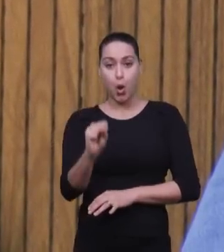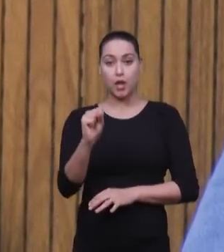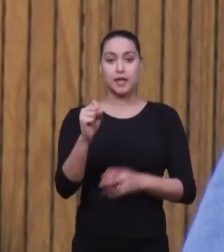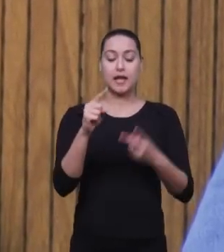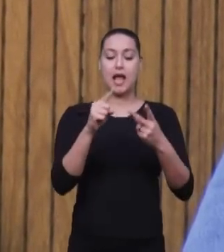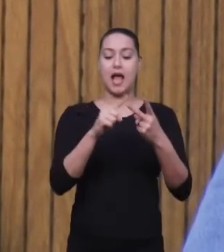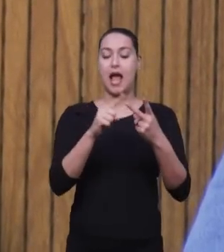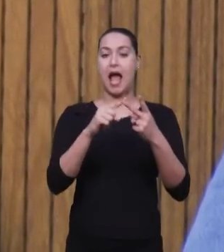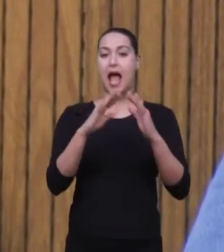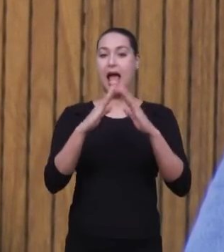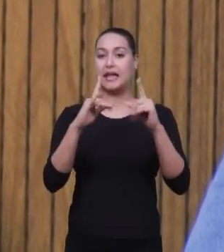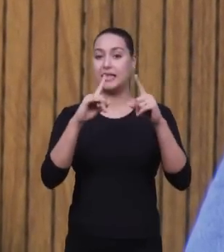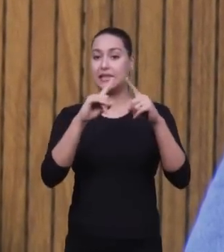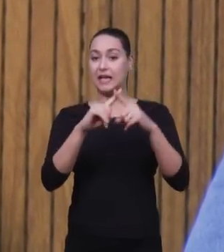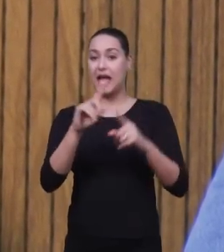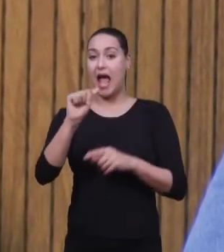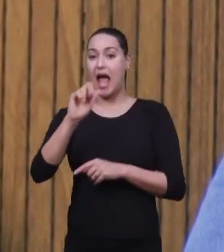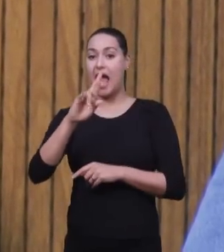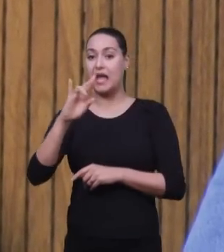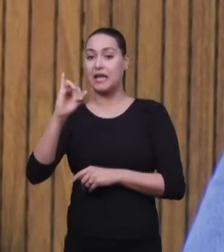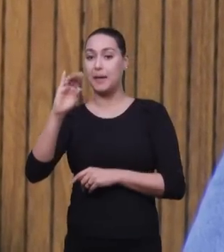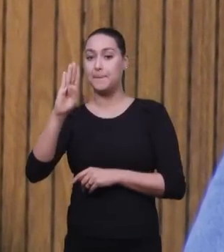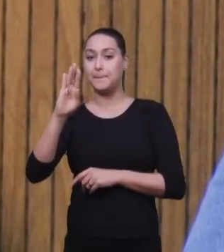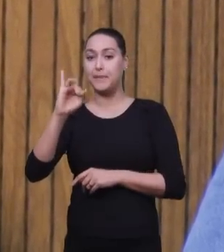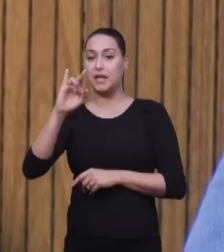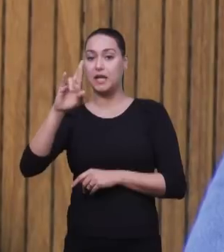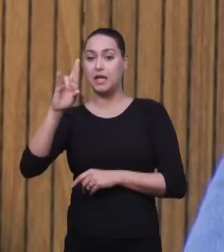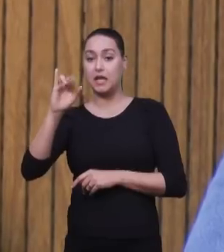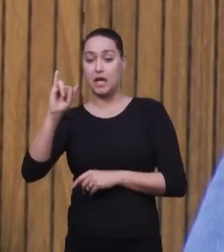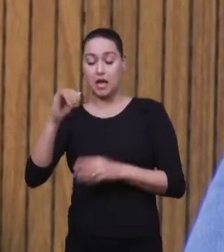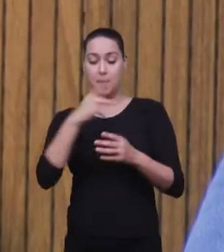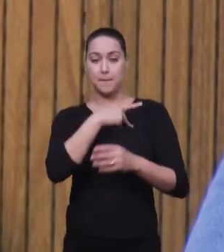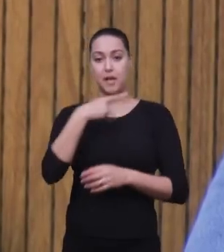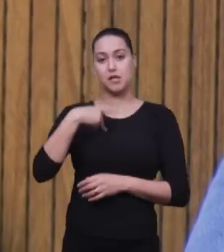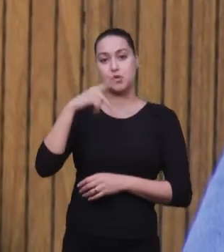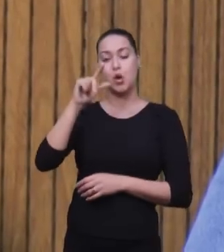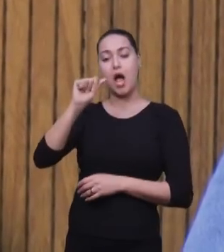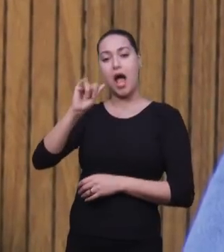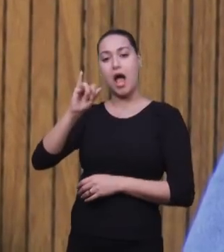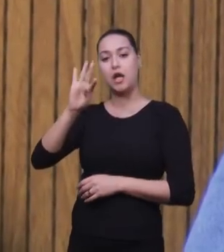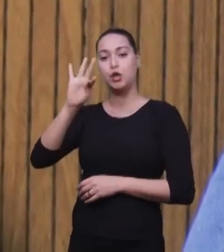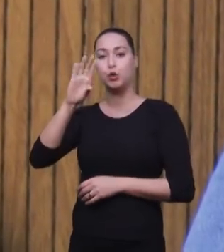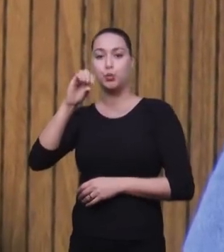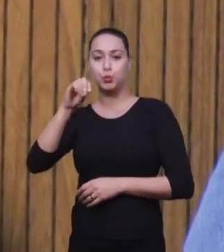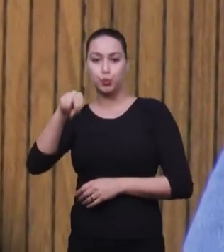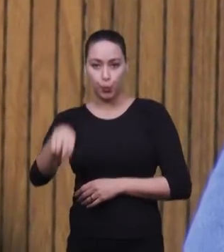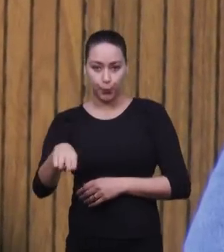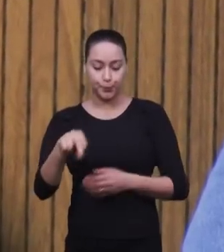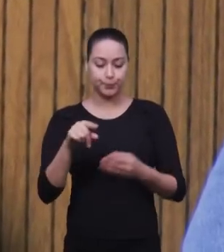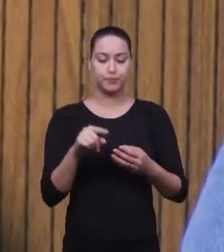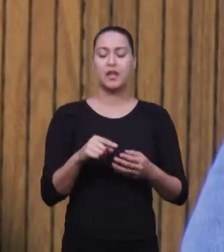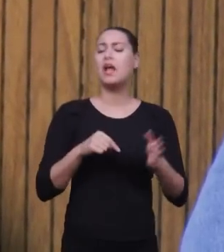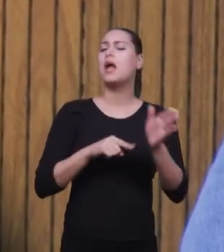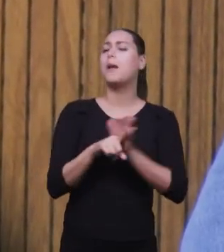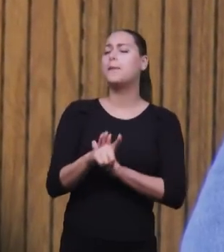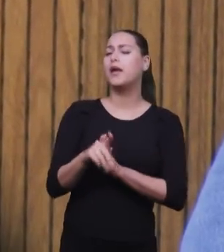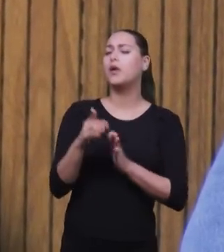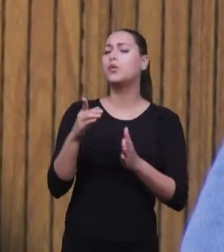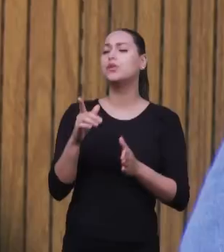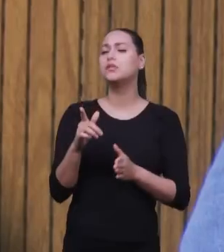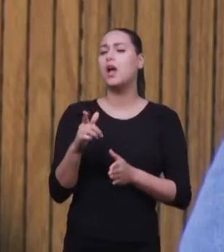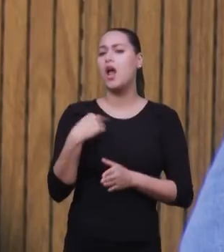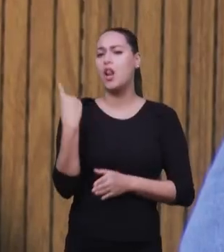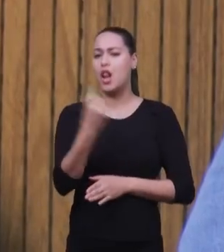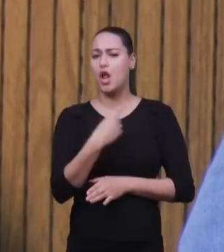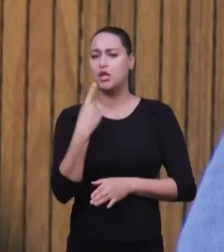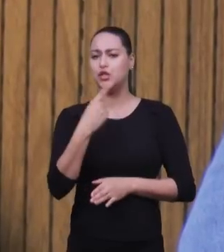Estou atualmente na igreja de Aribiri 1, do pastor Ailton Neto. E a pergunta para o pastor Gilson neste momento é: muito já falamos